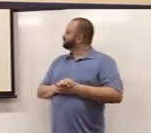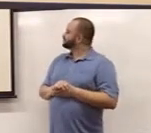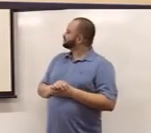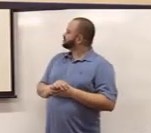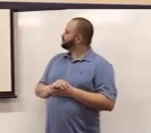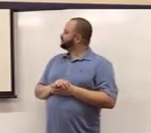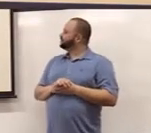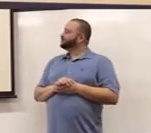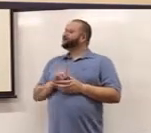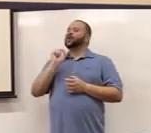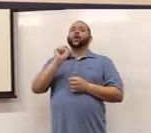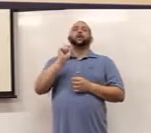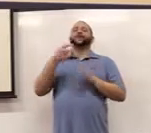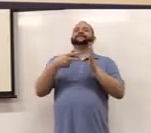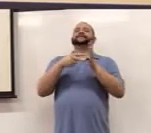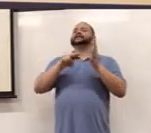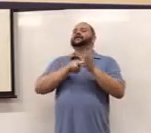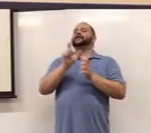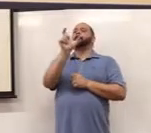Bom, o que quer dizer sinfonia?